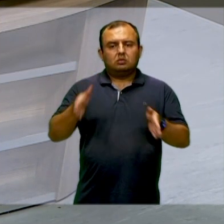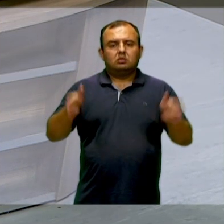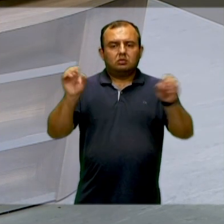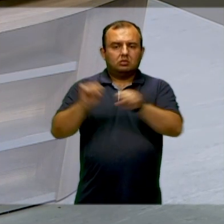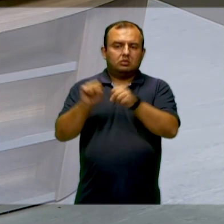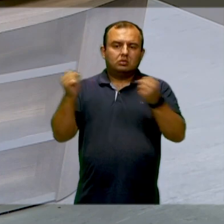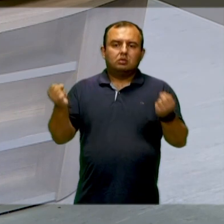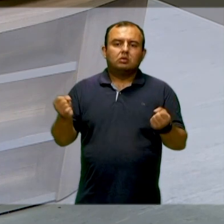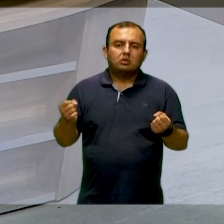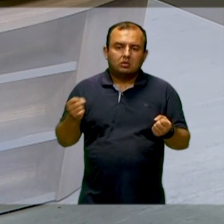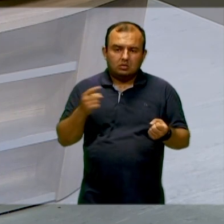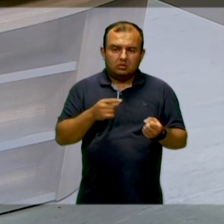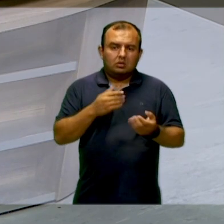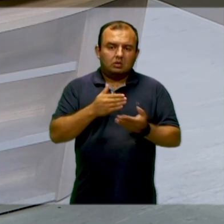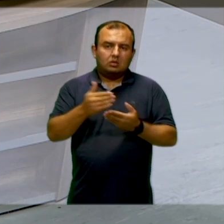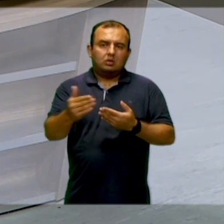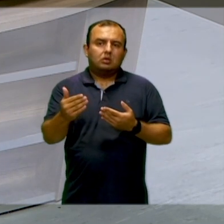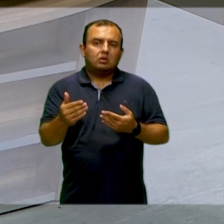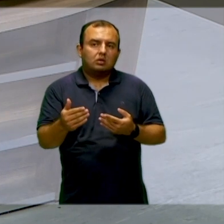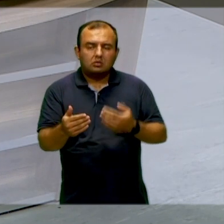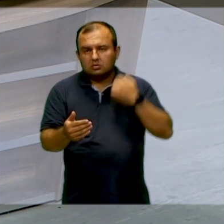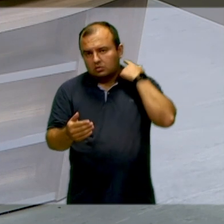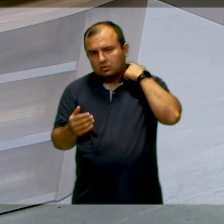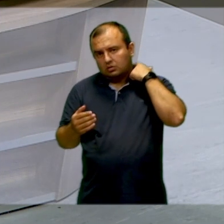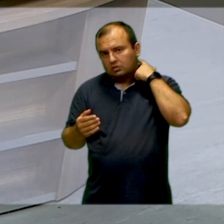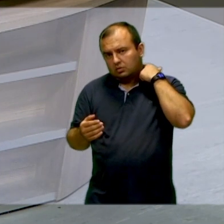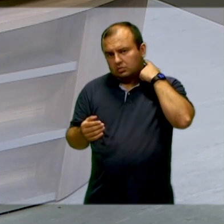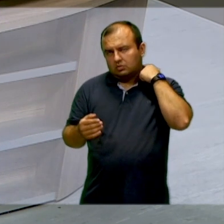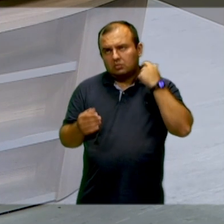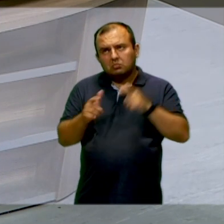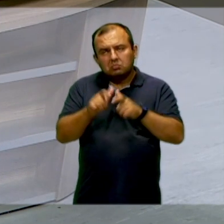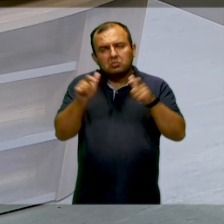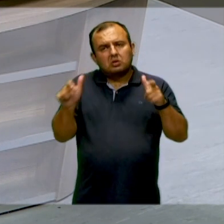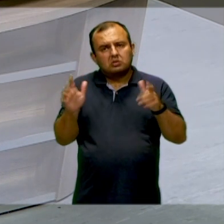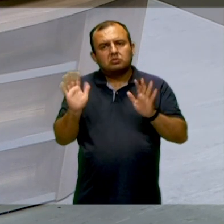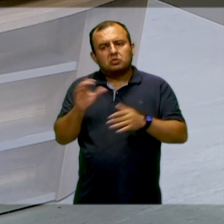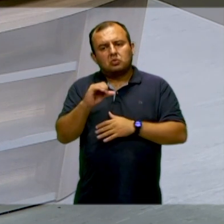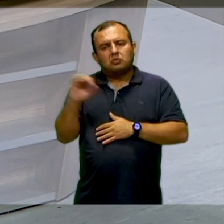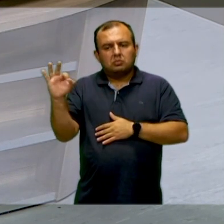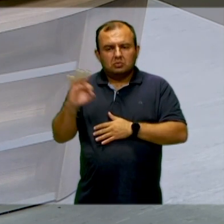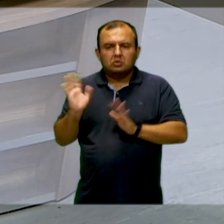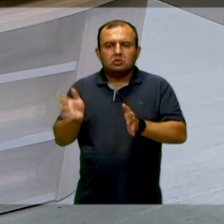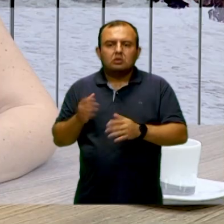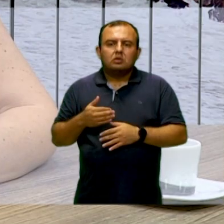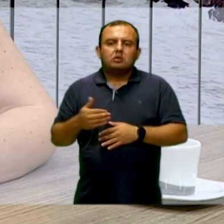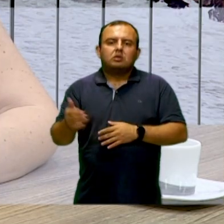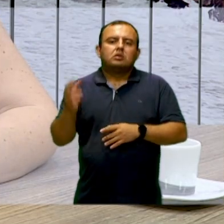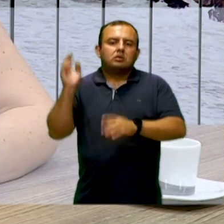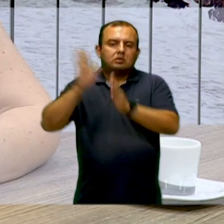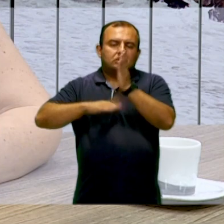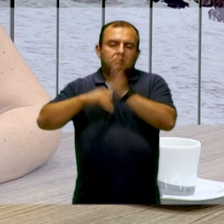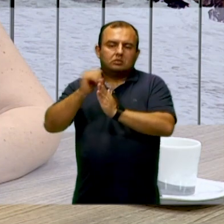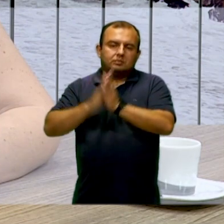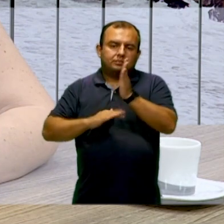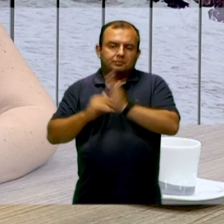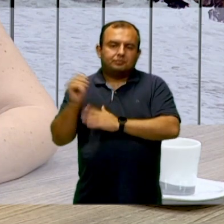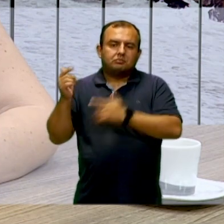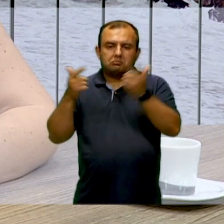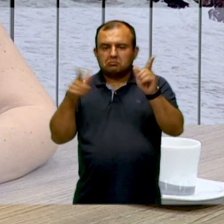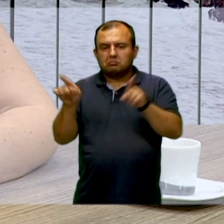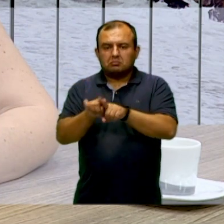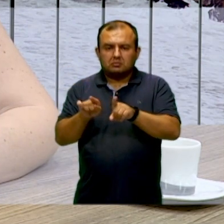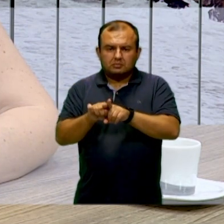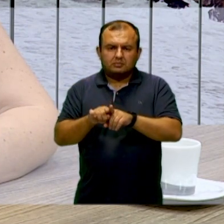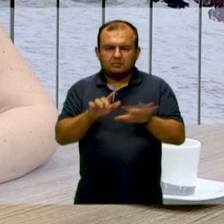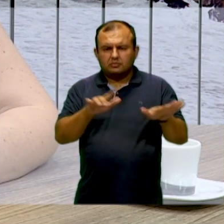melhorando. A previsão dele, a boa parte já finalizou em 90%. Vai passar agora pela pintura e uma coisa ou outra. Então,